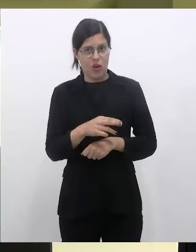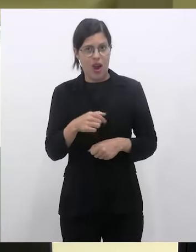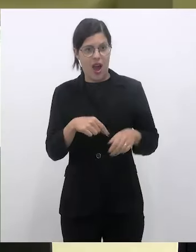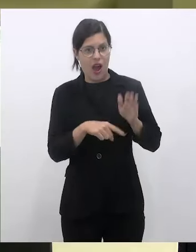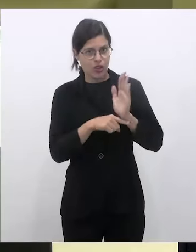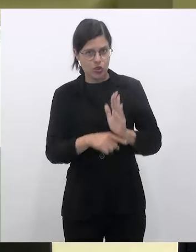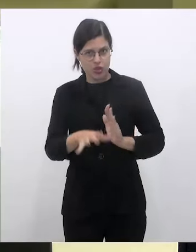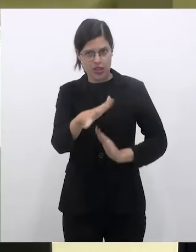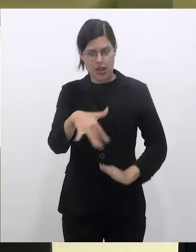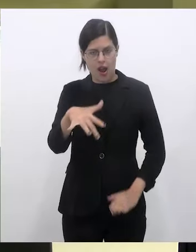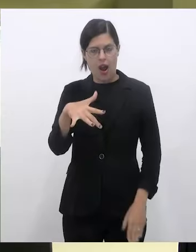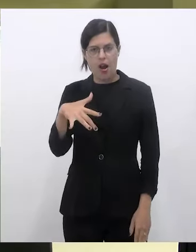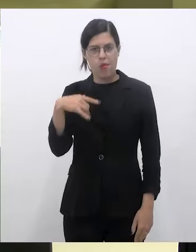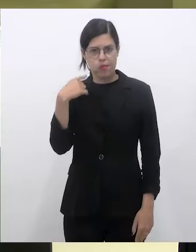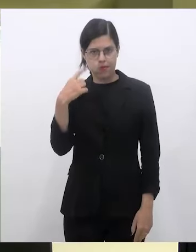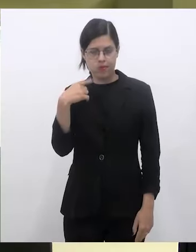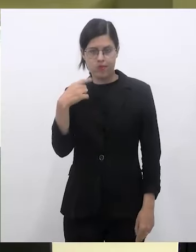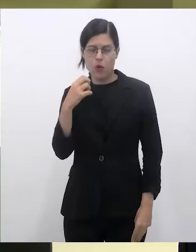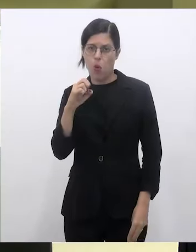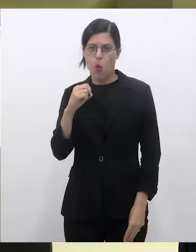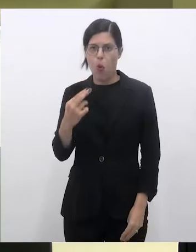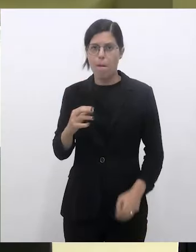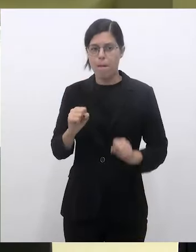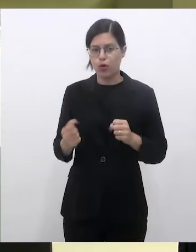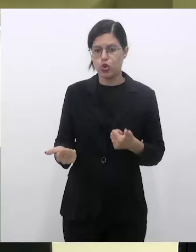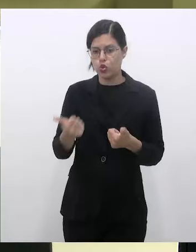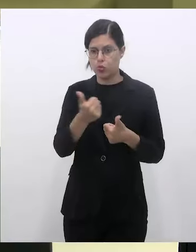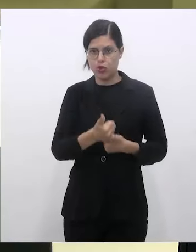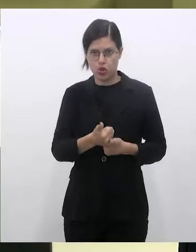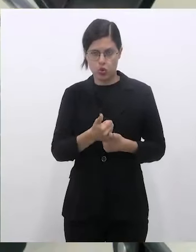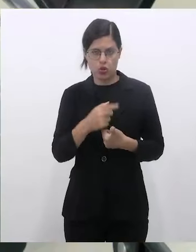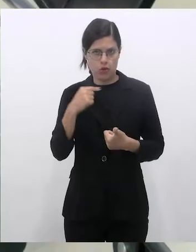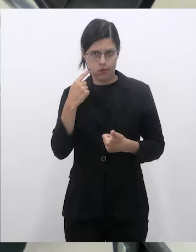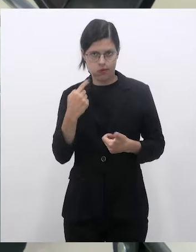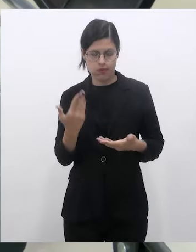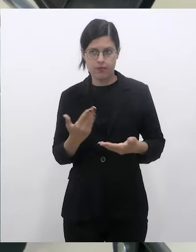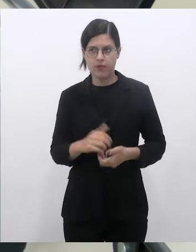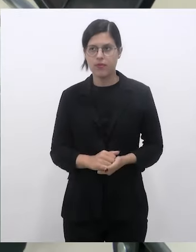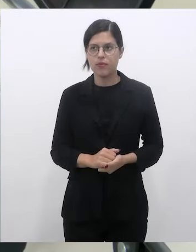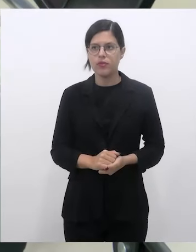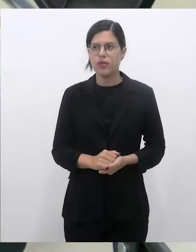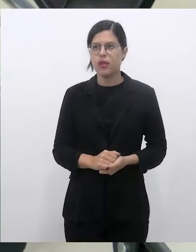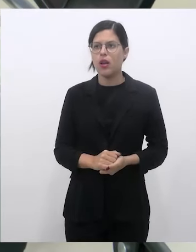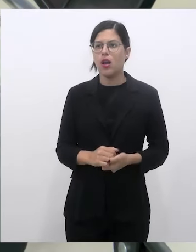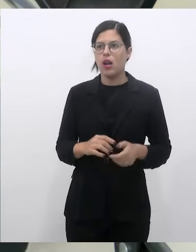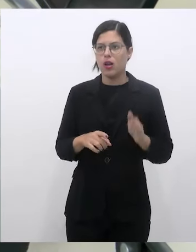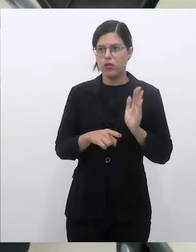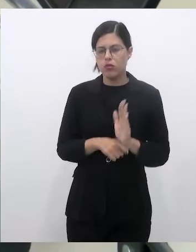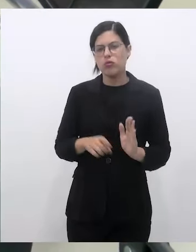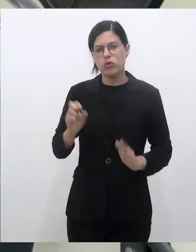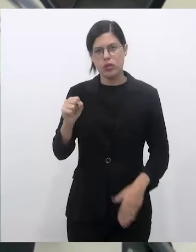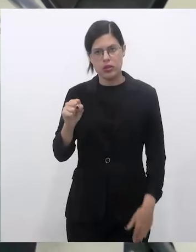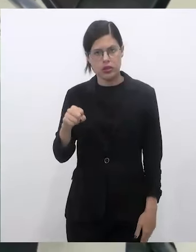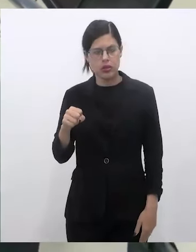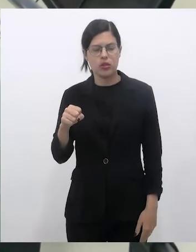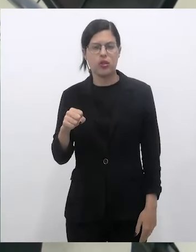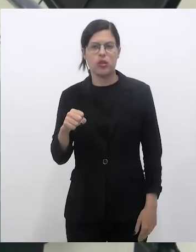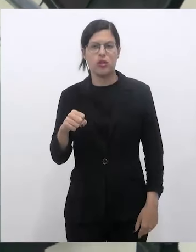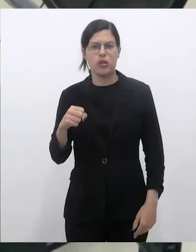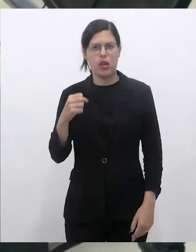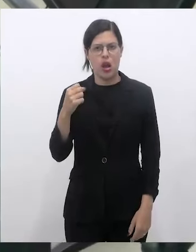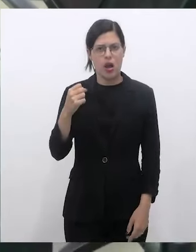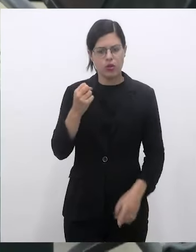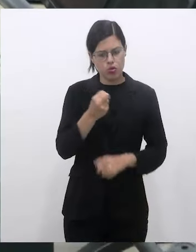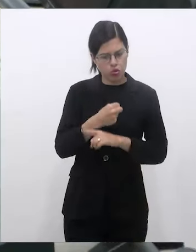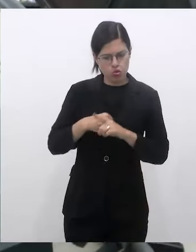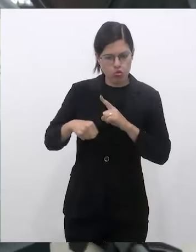ajuda no direito ou ela pode ocupar o lugar do advogado? Ela ajuda sim. Ela ajuda no direito, ela ajuda